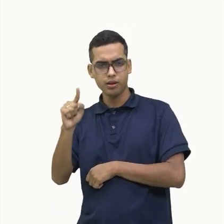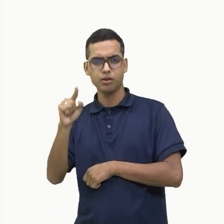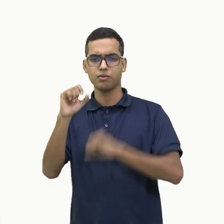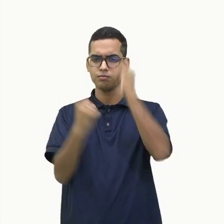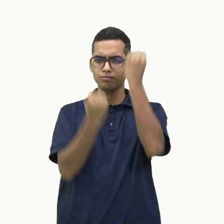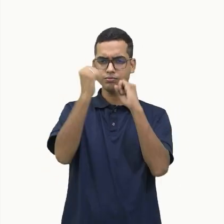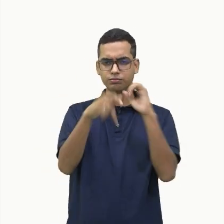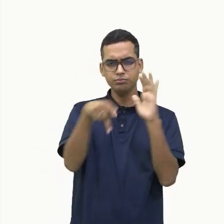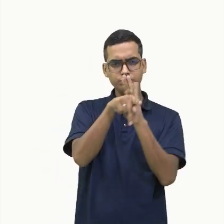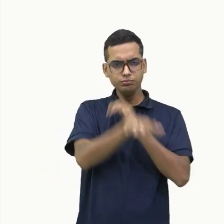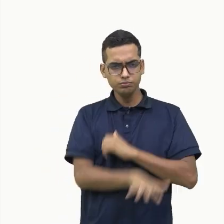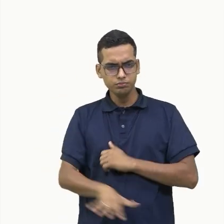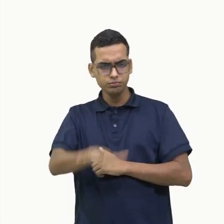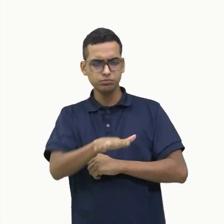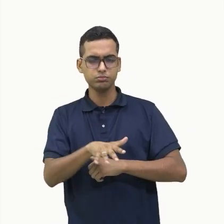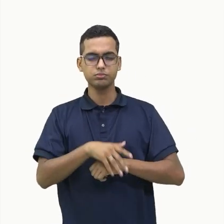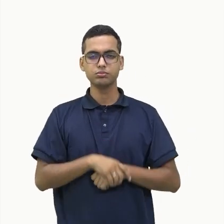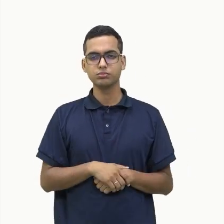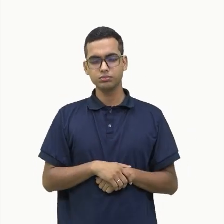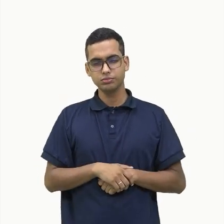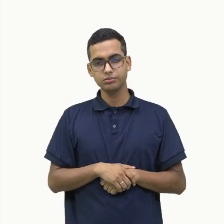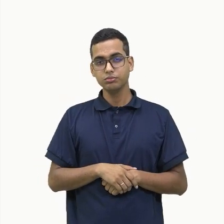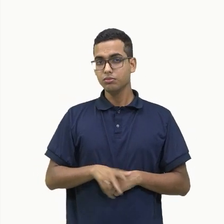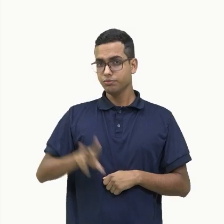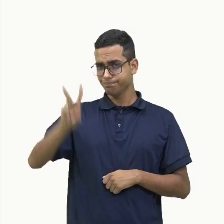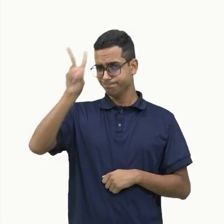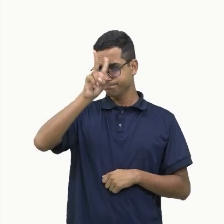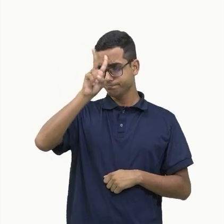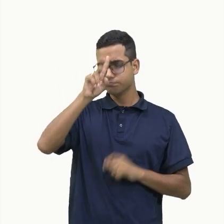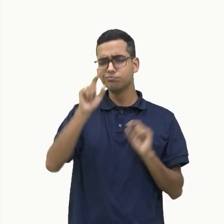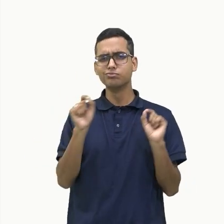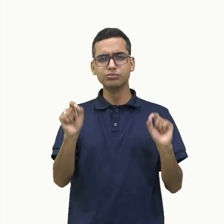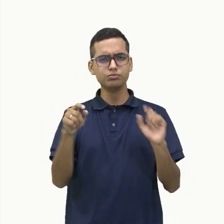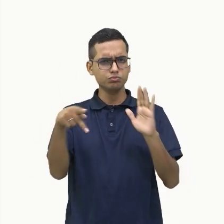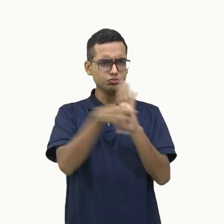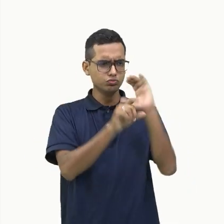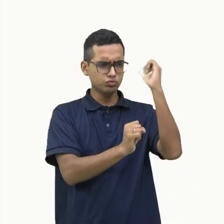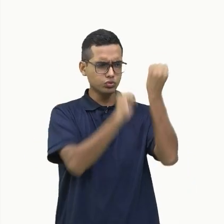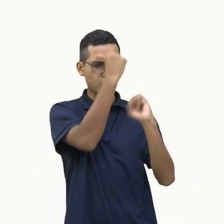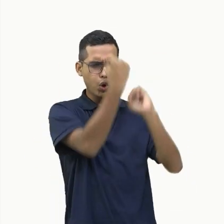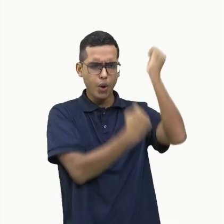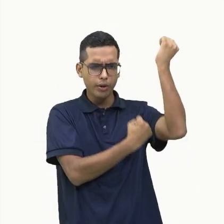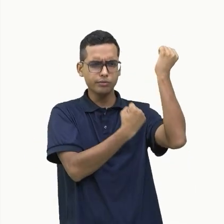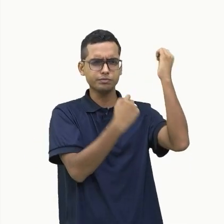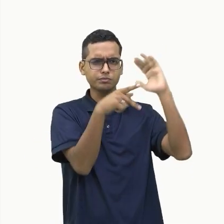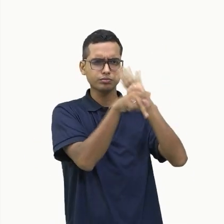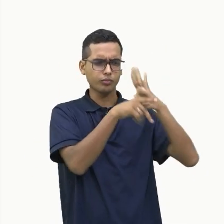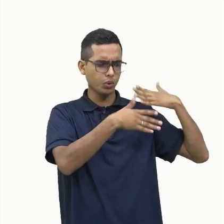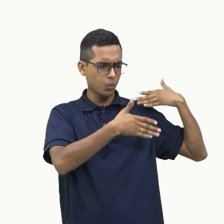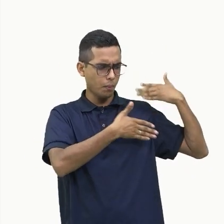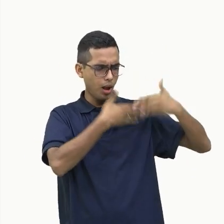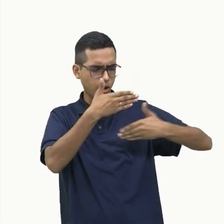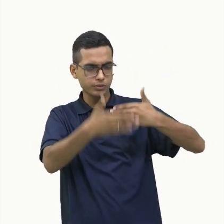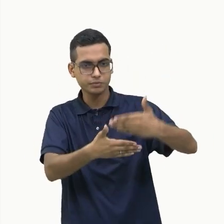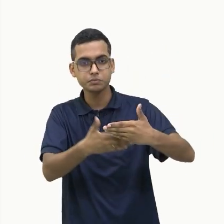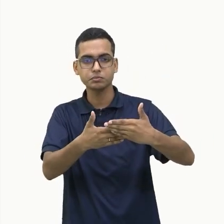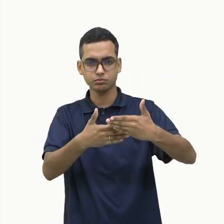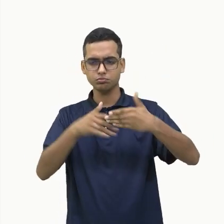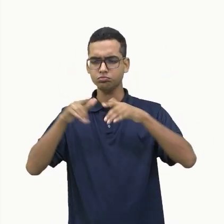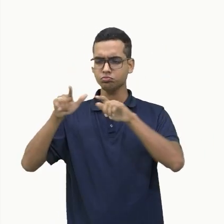quê? Lembrando que as áreas industriais, a indústria, gente, processo de industrialização nas